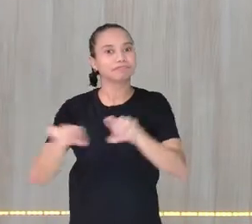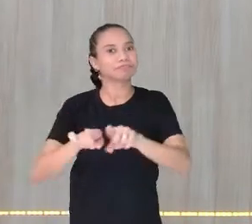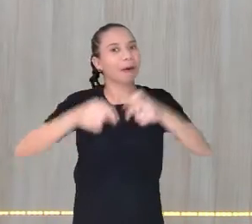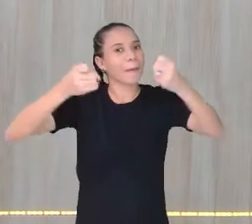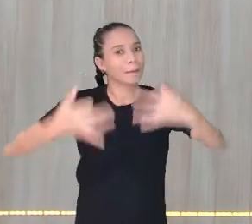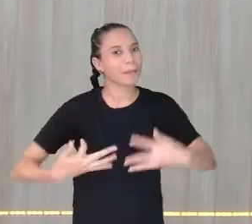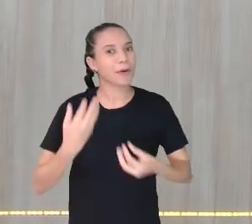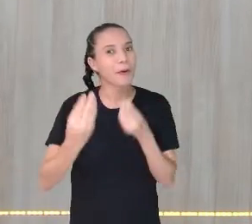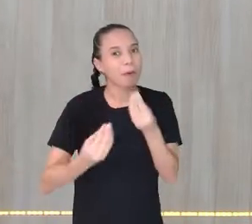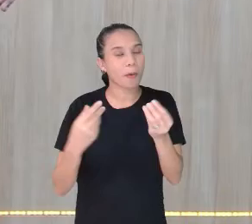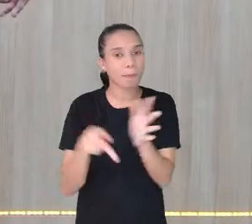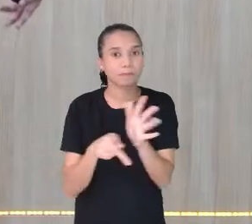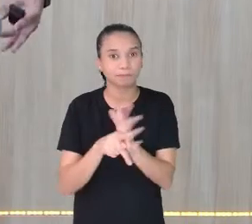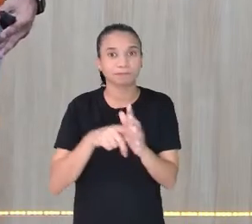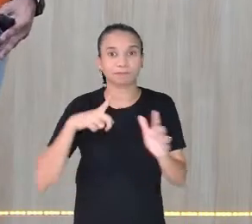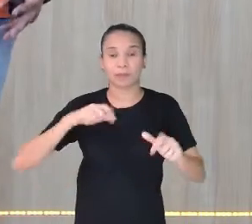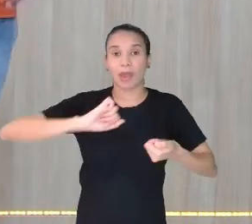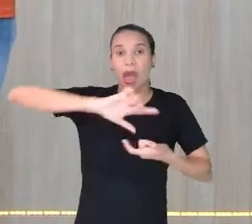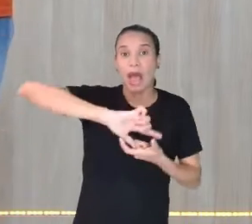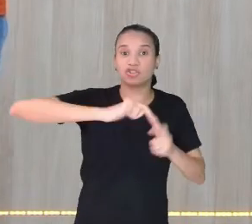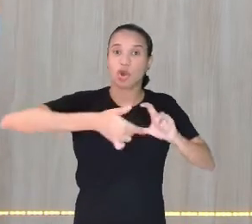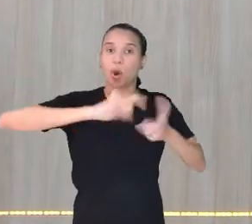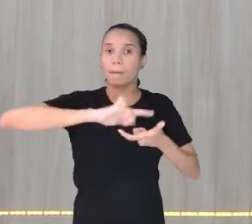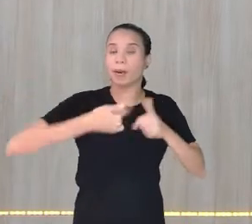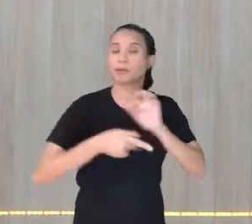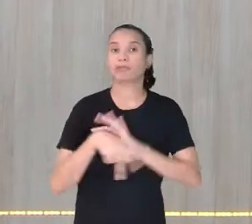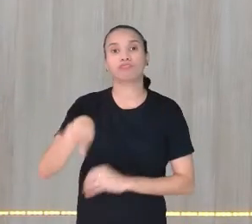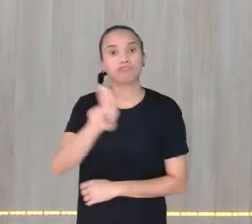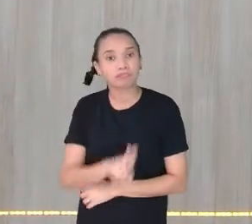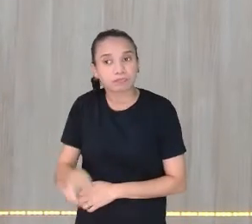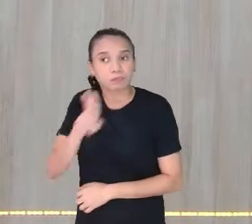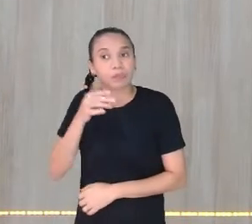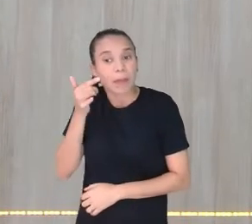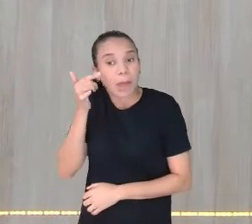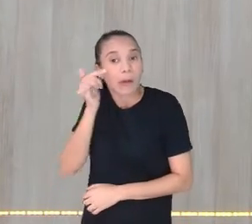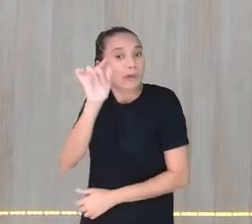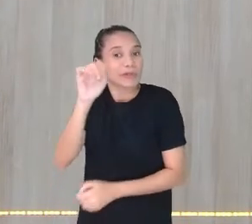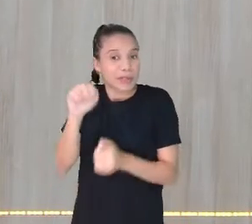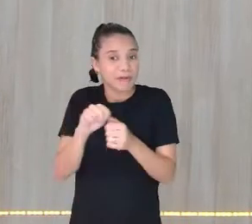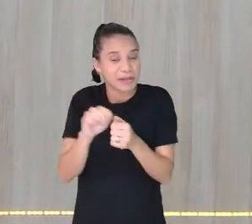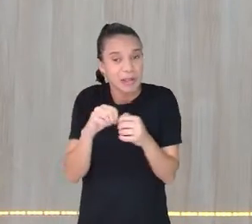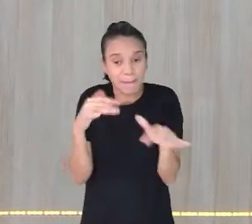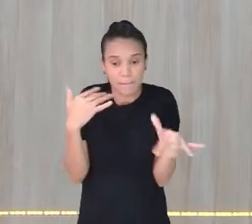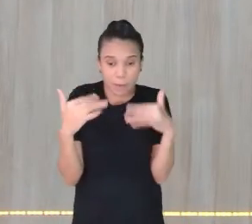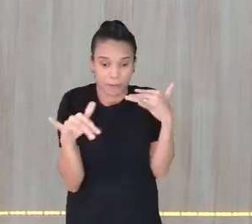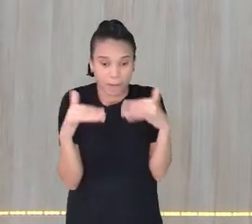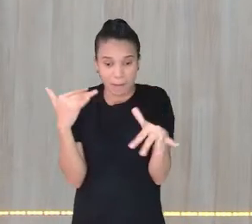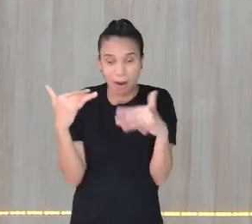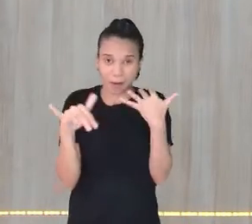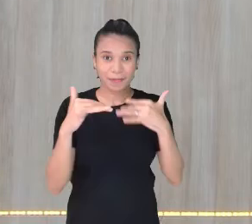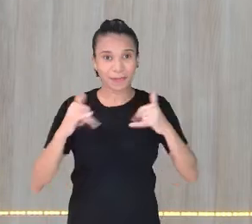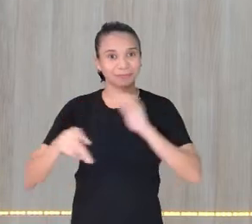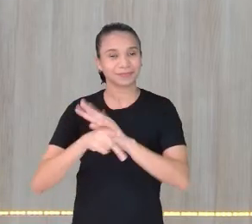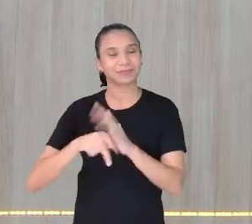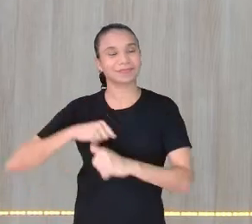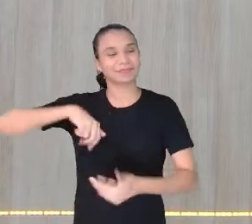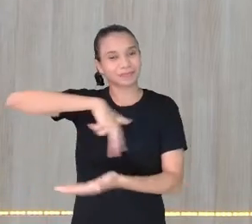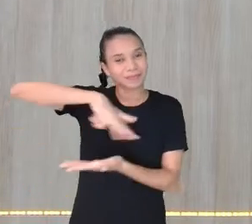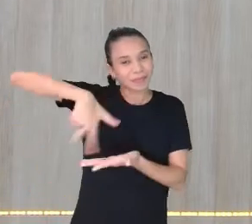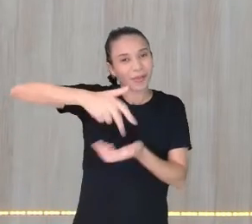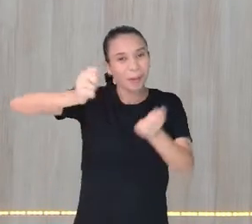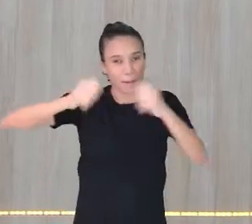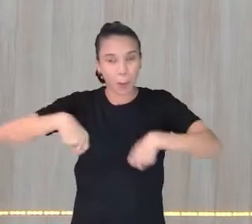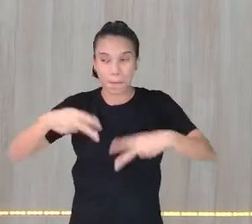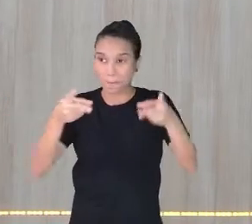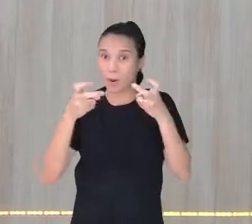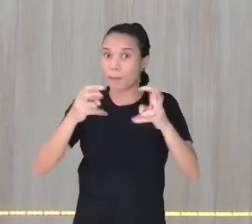sobre a questão geométrica, né, que você utiliza para fazer determinados movimentos, tá? Então você pode notar aí